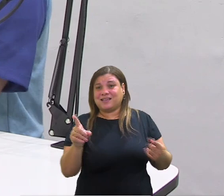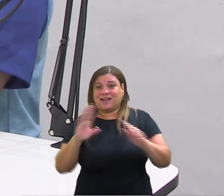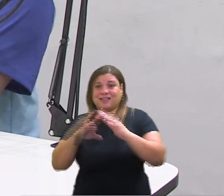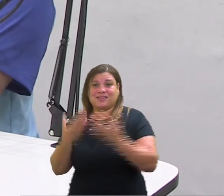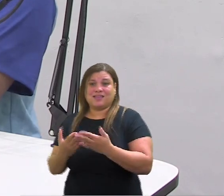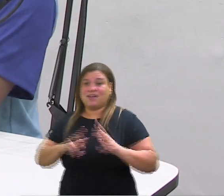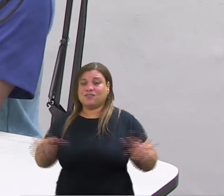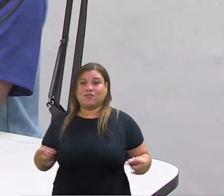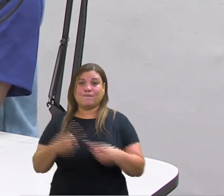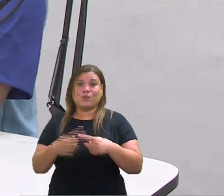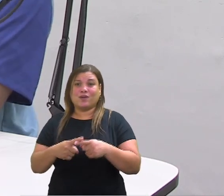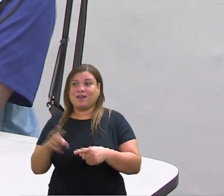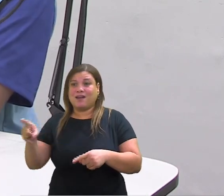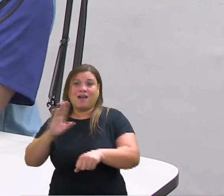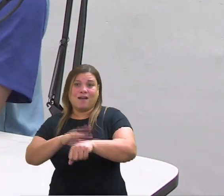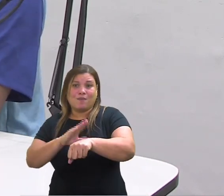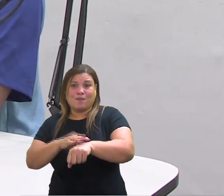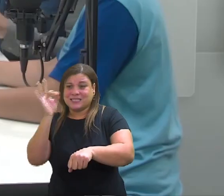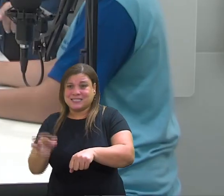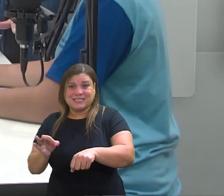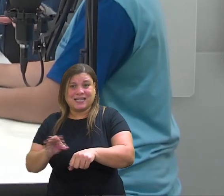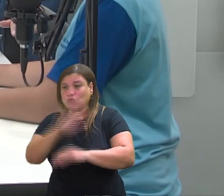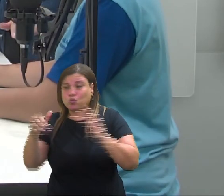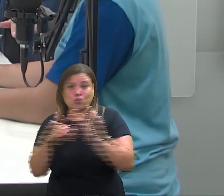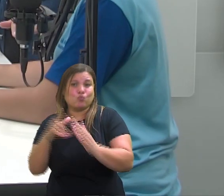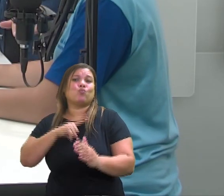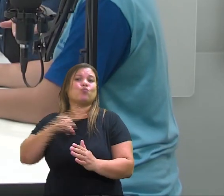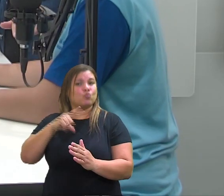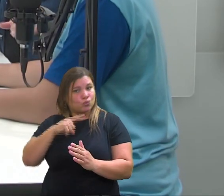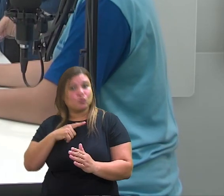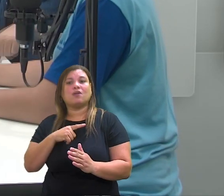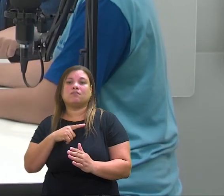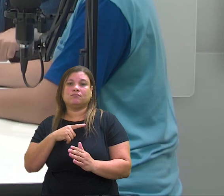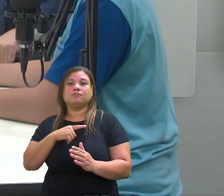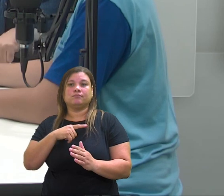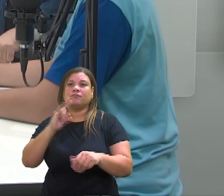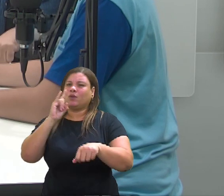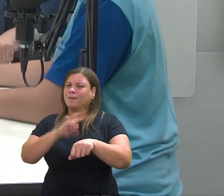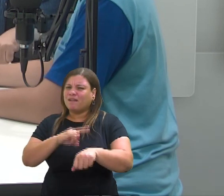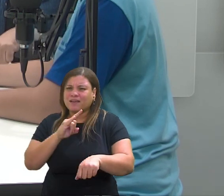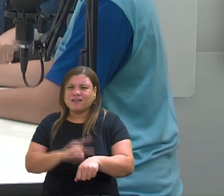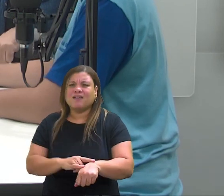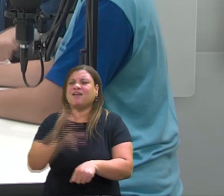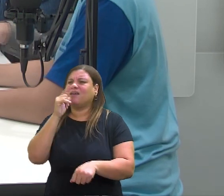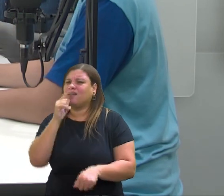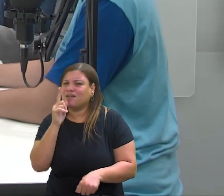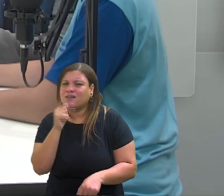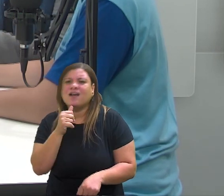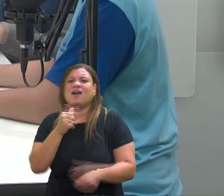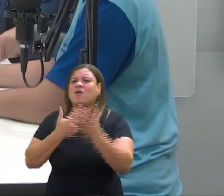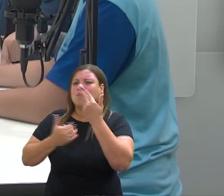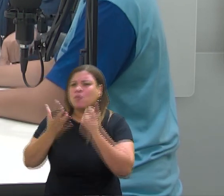criança. Vai, pode ir. Você começou o Smashpot falando disso, que